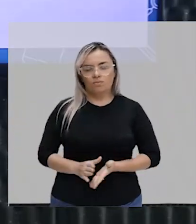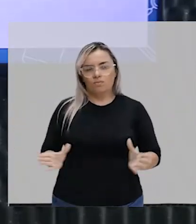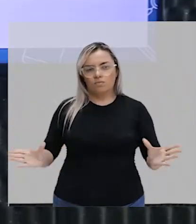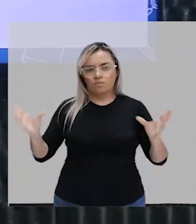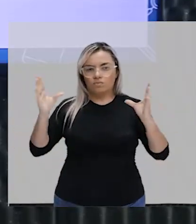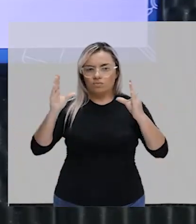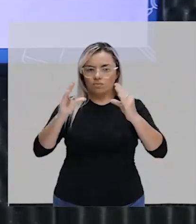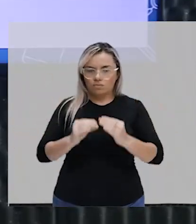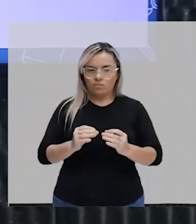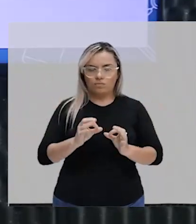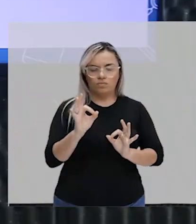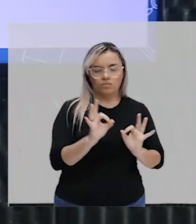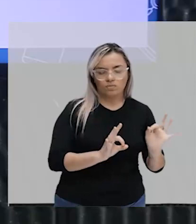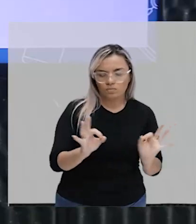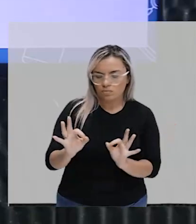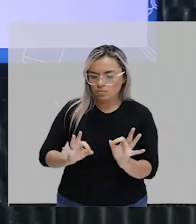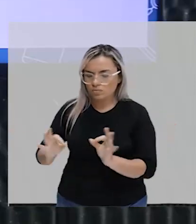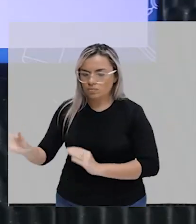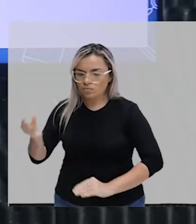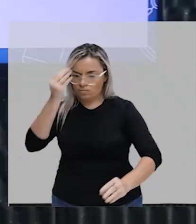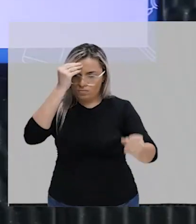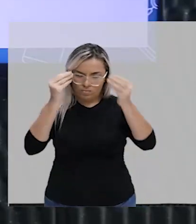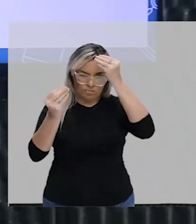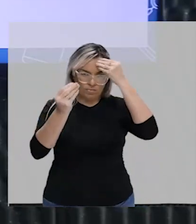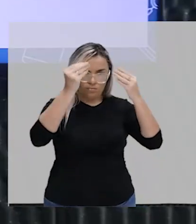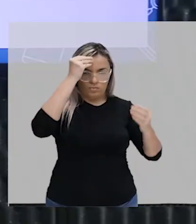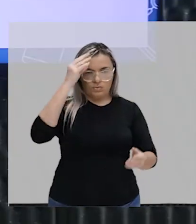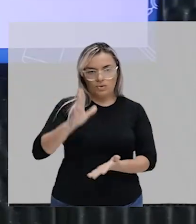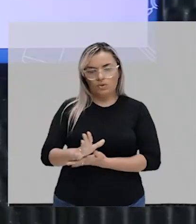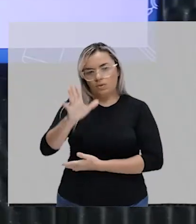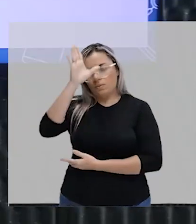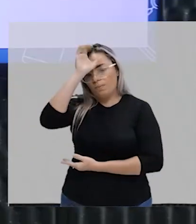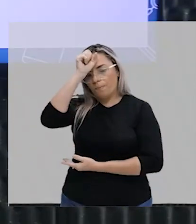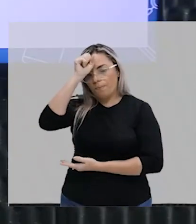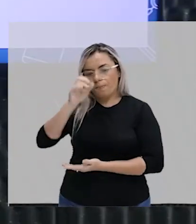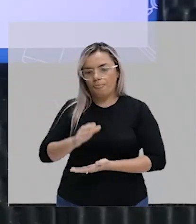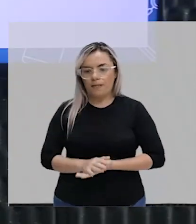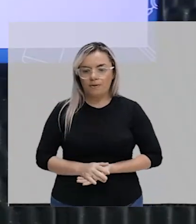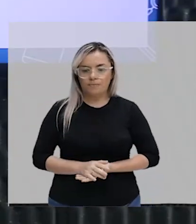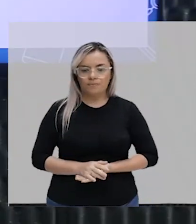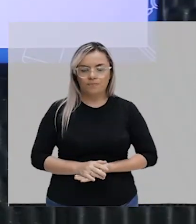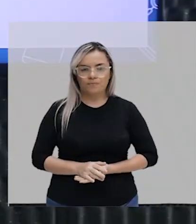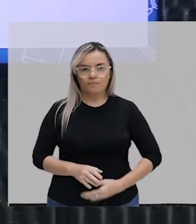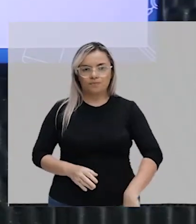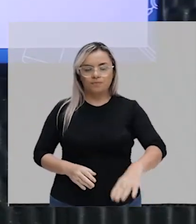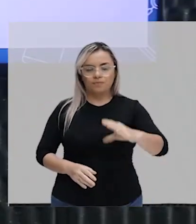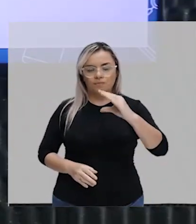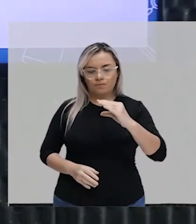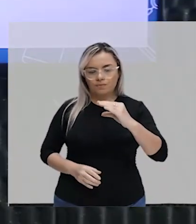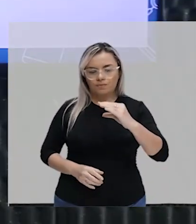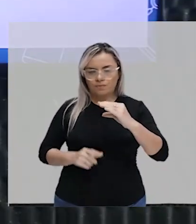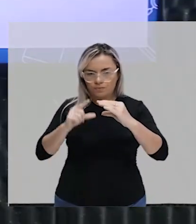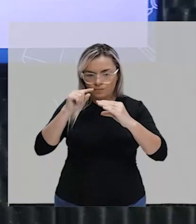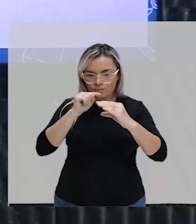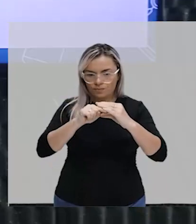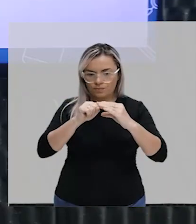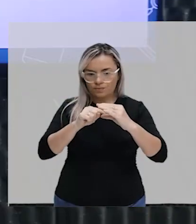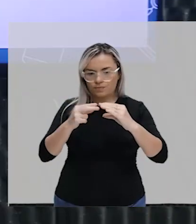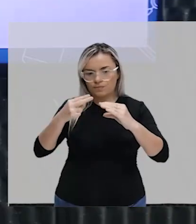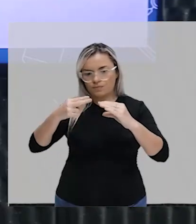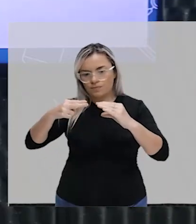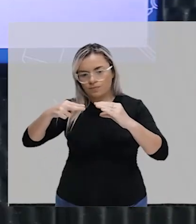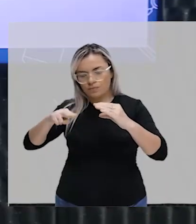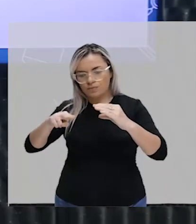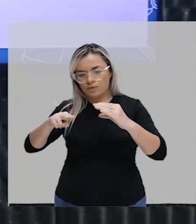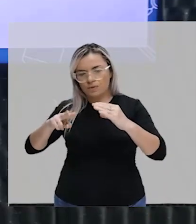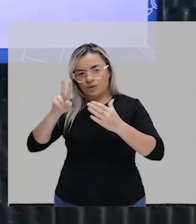resumo, é o esquema para que fique fixo na sua memória. Então, esse Czinho mais achatadinho, o nome dele é